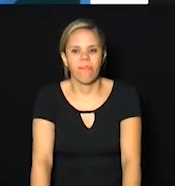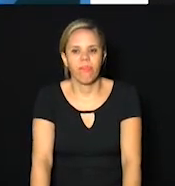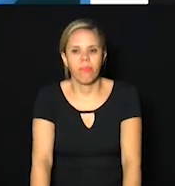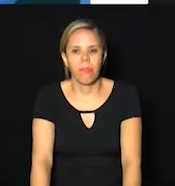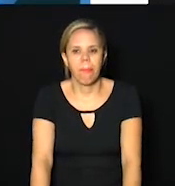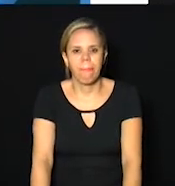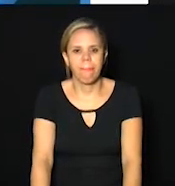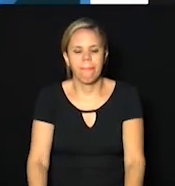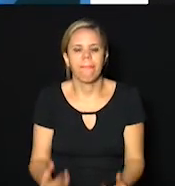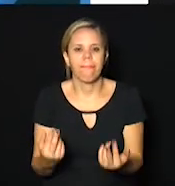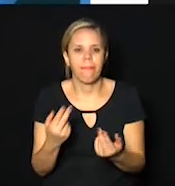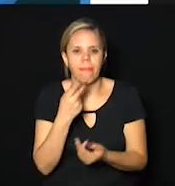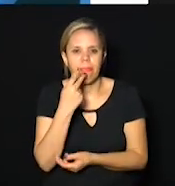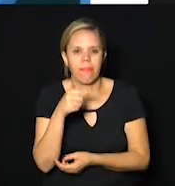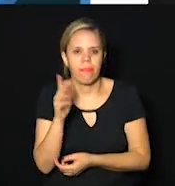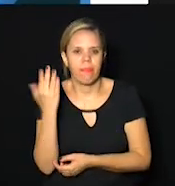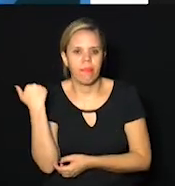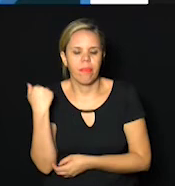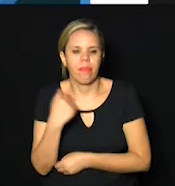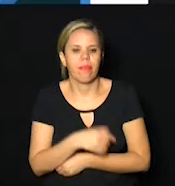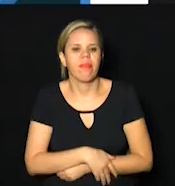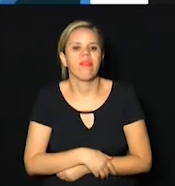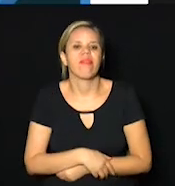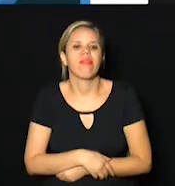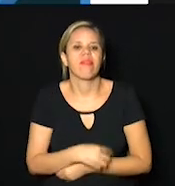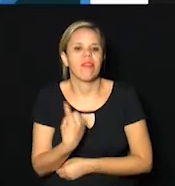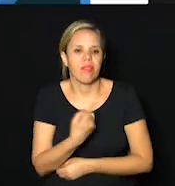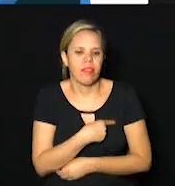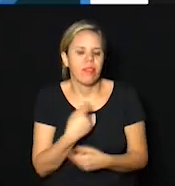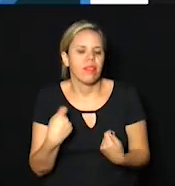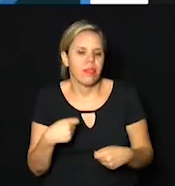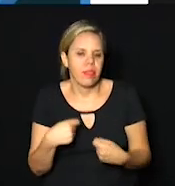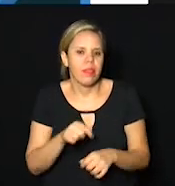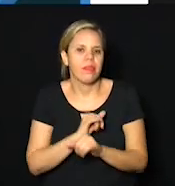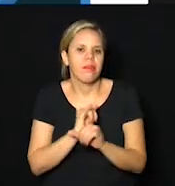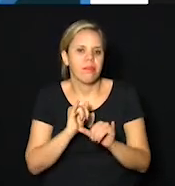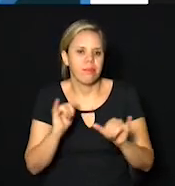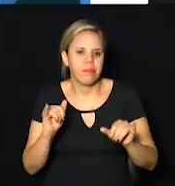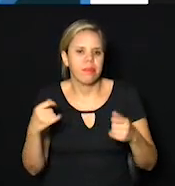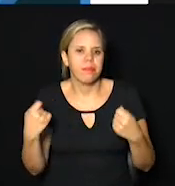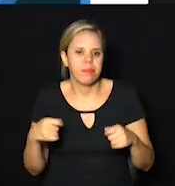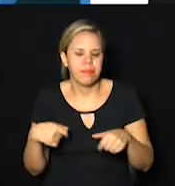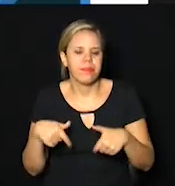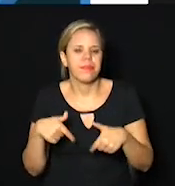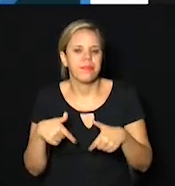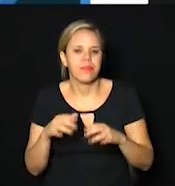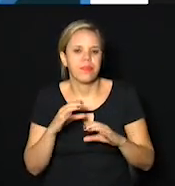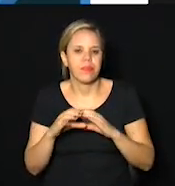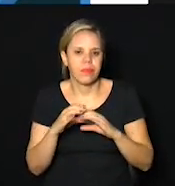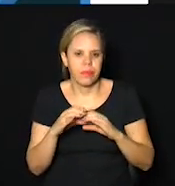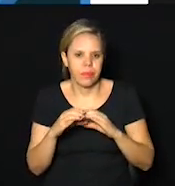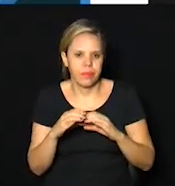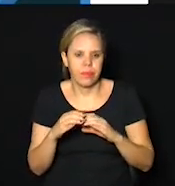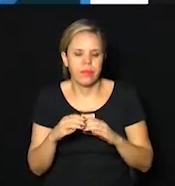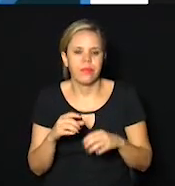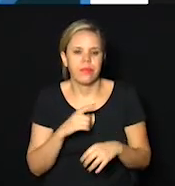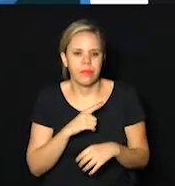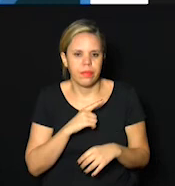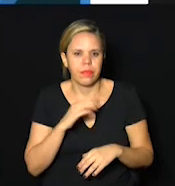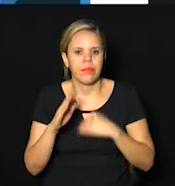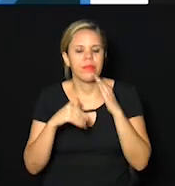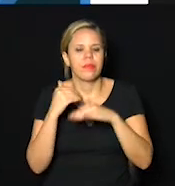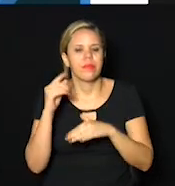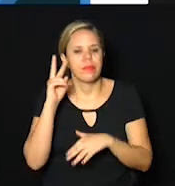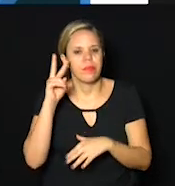Como eu disse, a gente precisa de campanhas, a gente precisa de trabalho de comunicação que tenha construção de